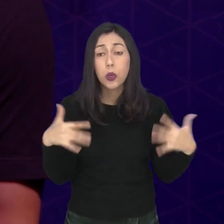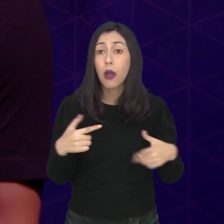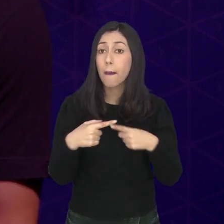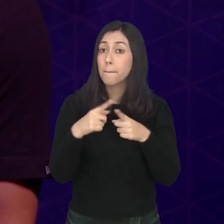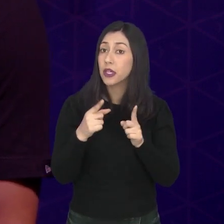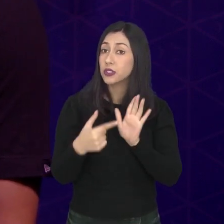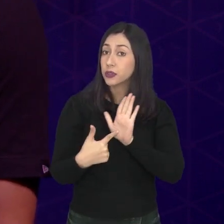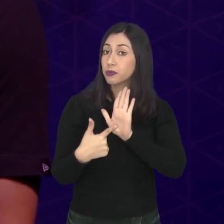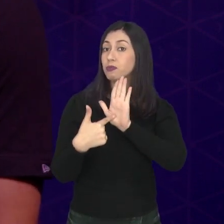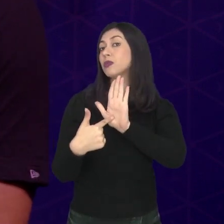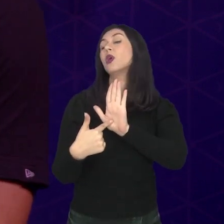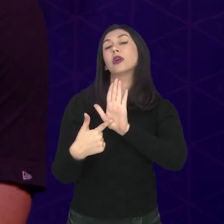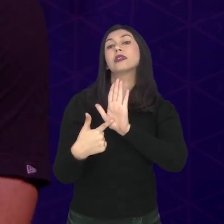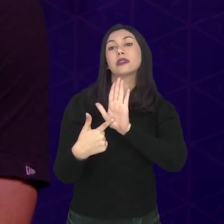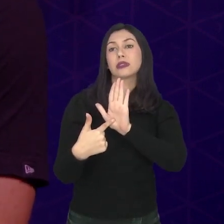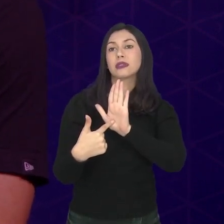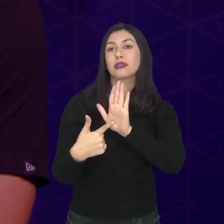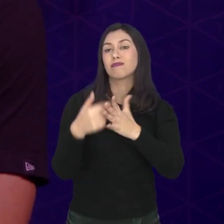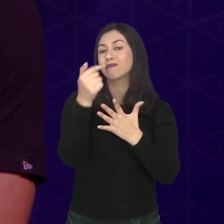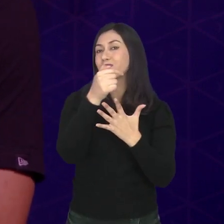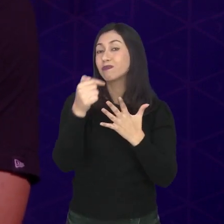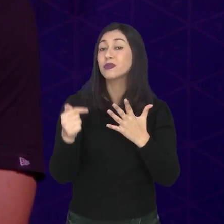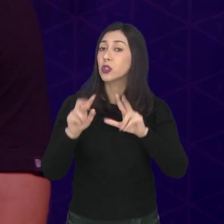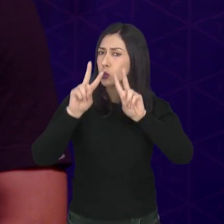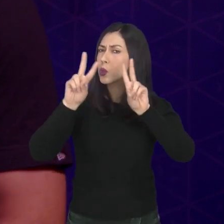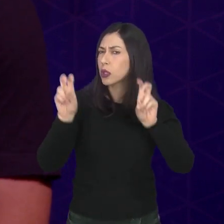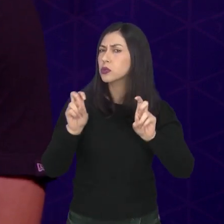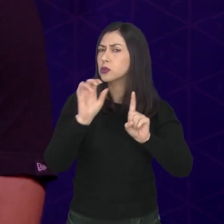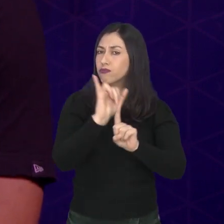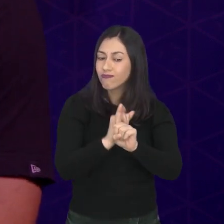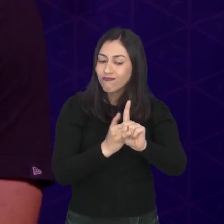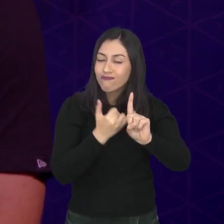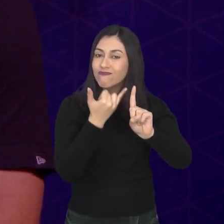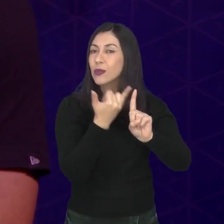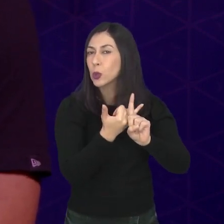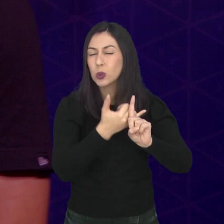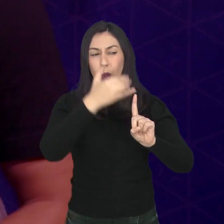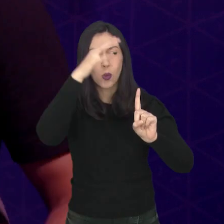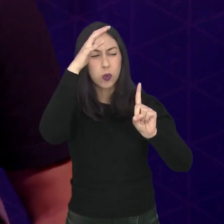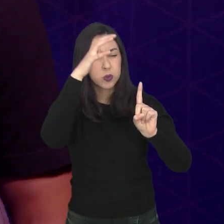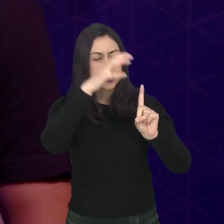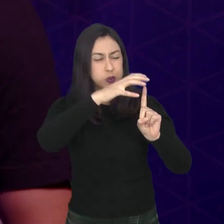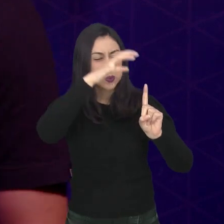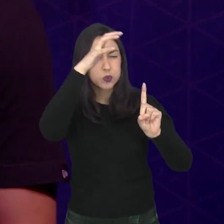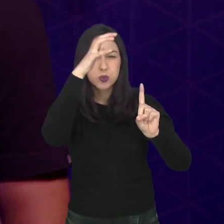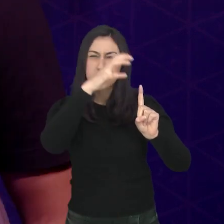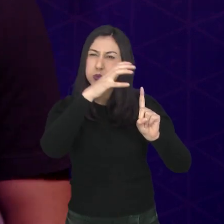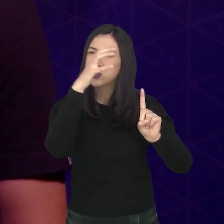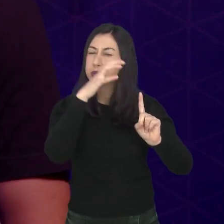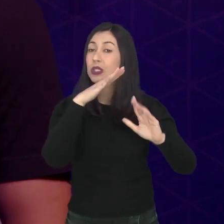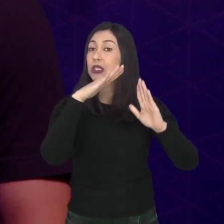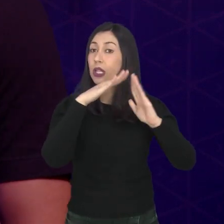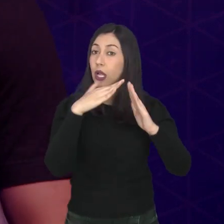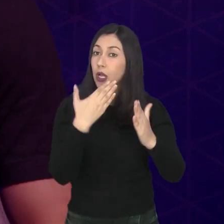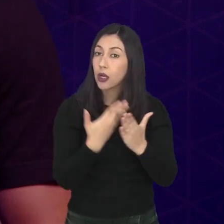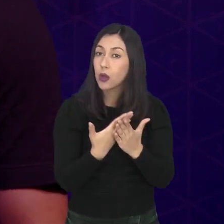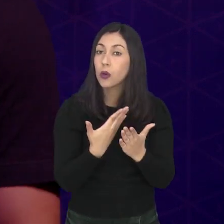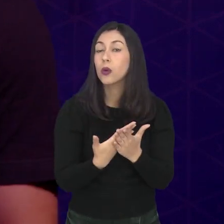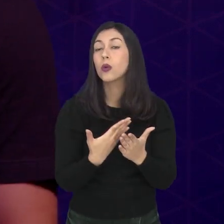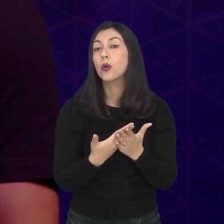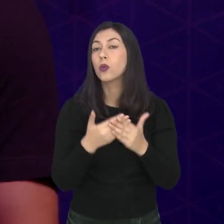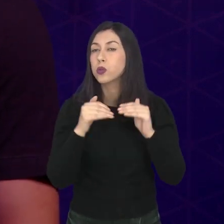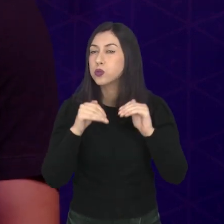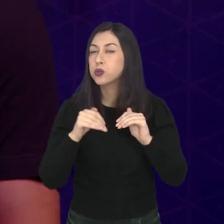algumas coisas voltadas para essa questão, né? Ela é sobre bullying, ela é sobre opressão, né, em um ambiente escolar e